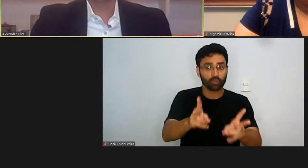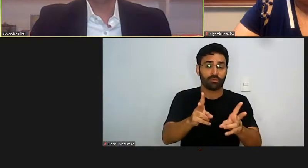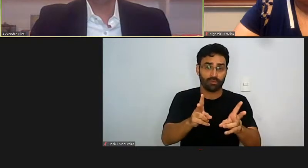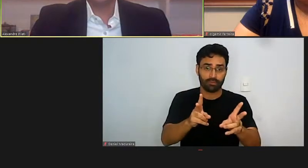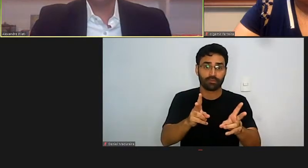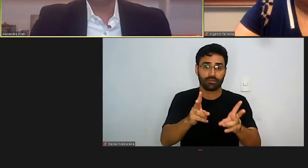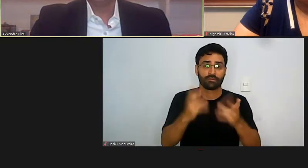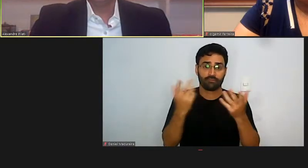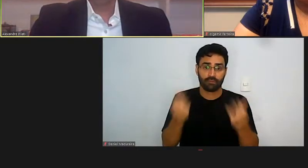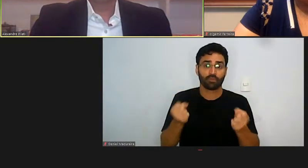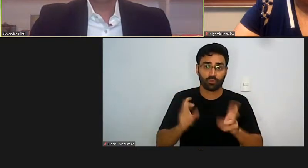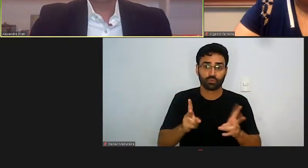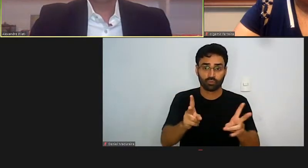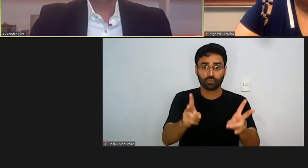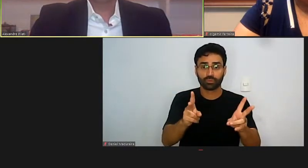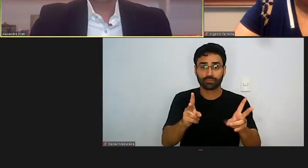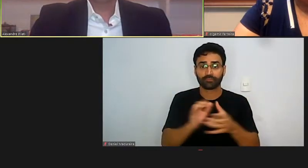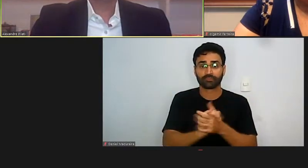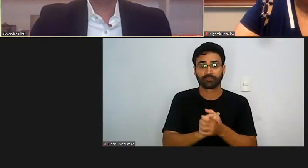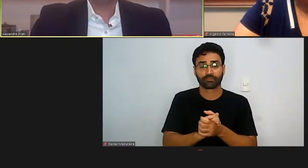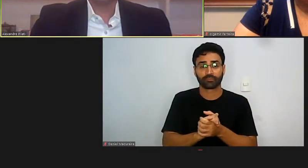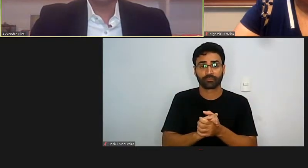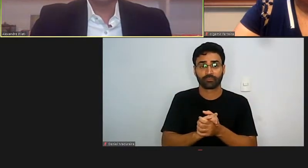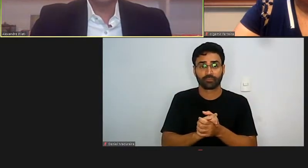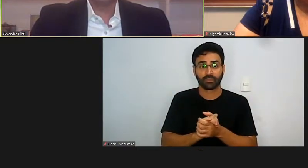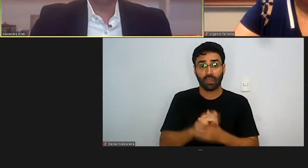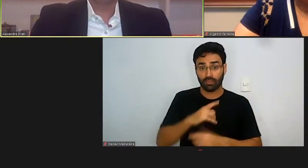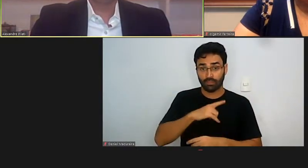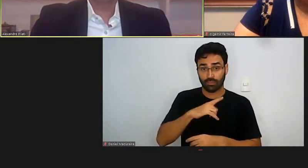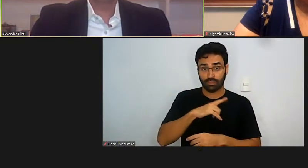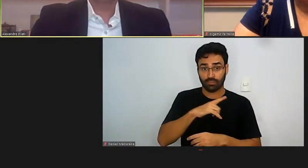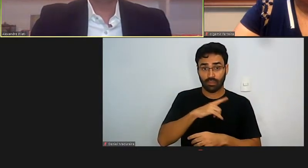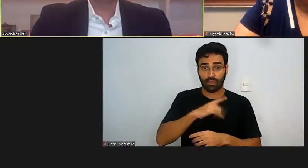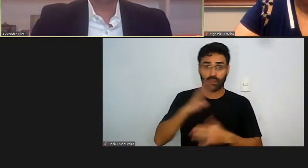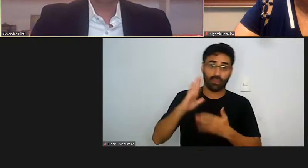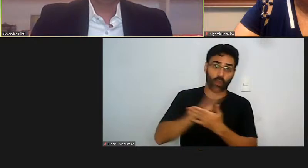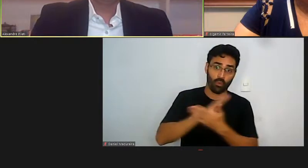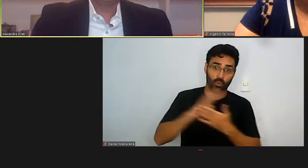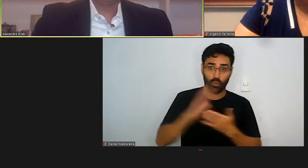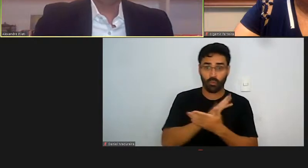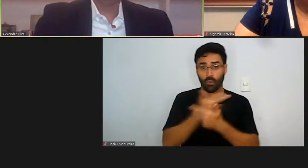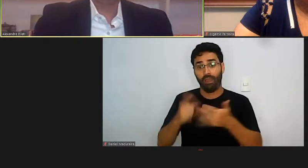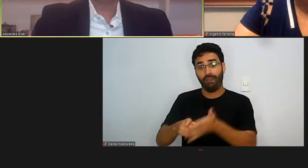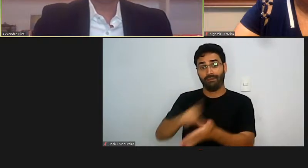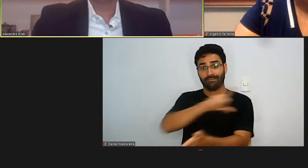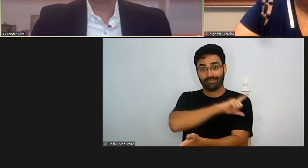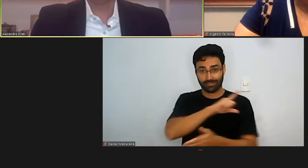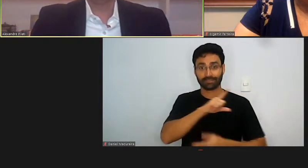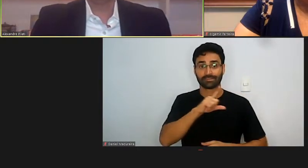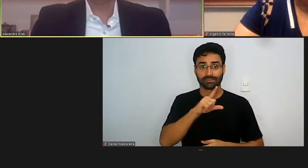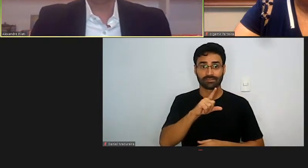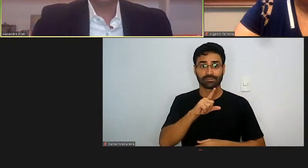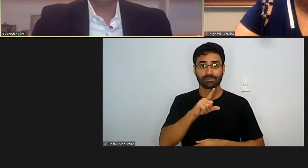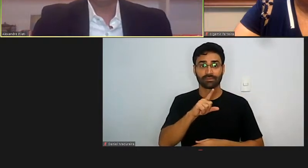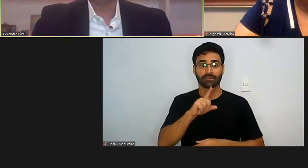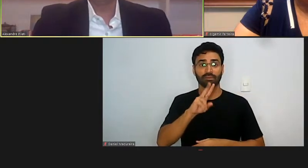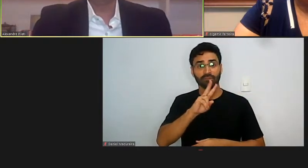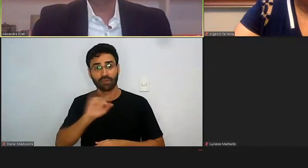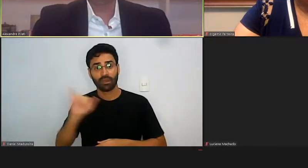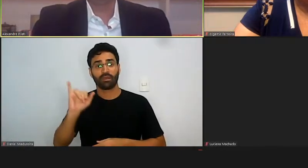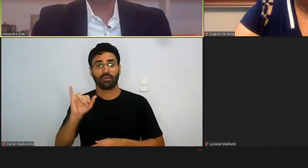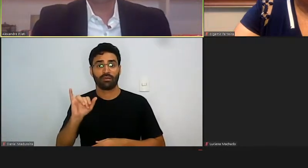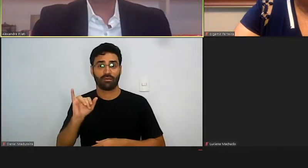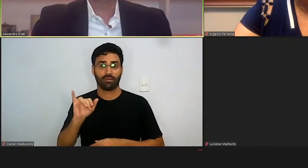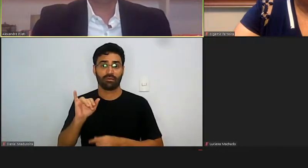à nossa atividade e nós temos aqui algumas atrações que vão fazer a mediação entre essa